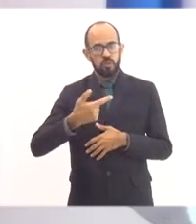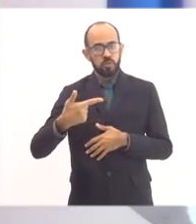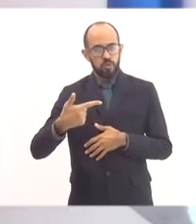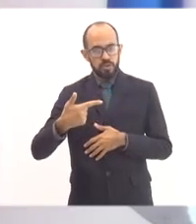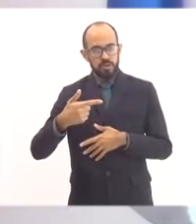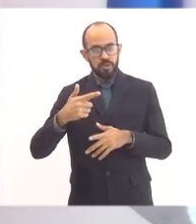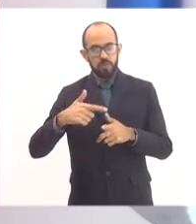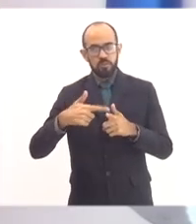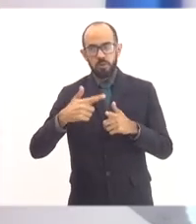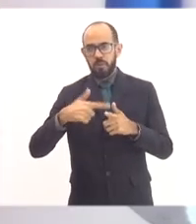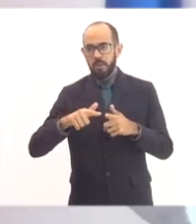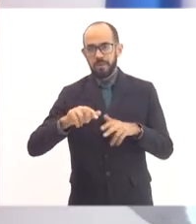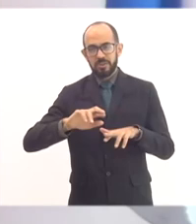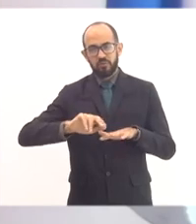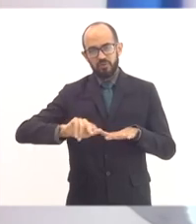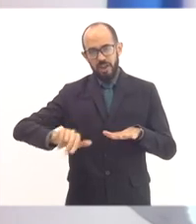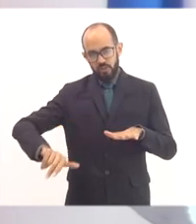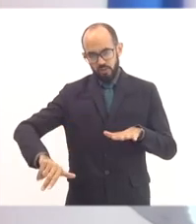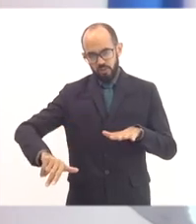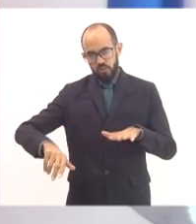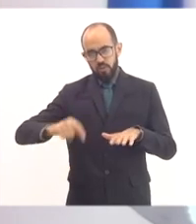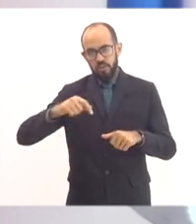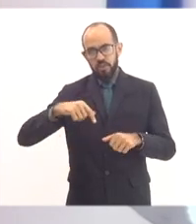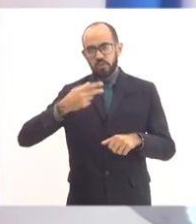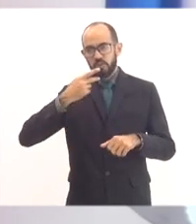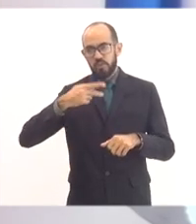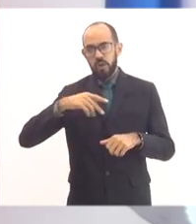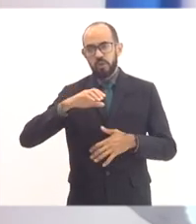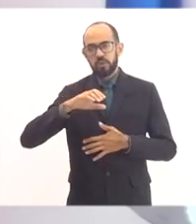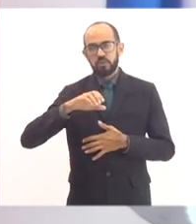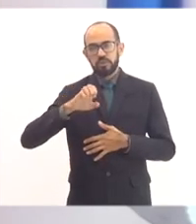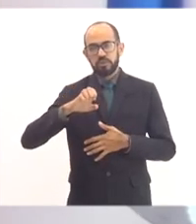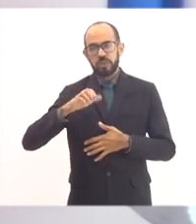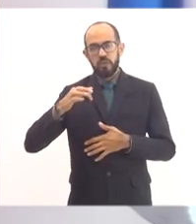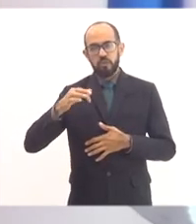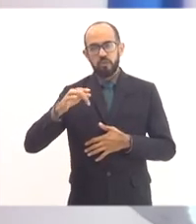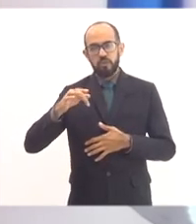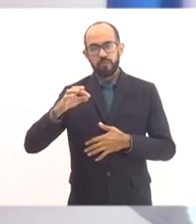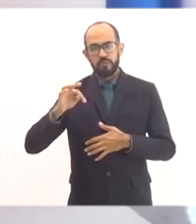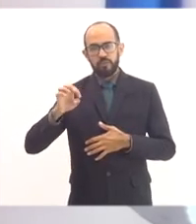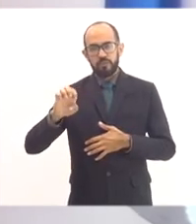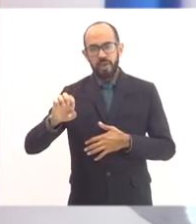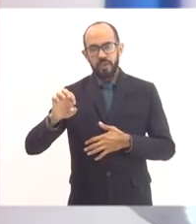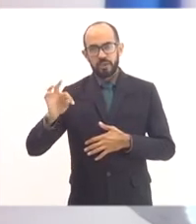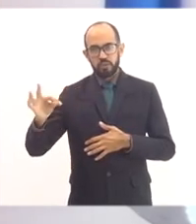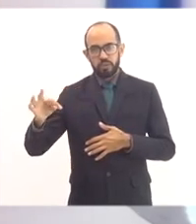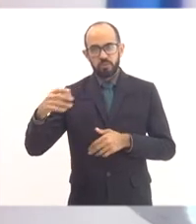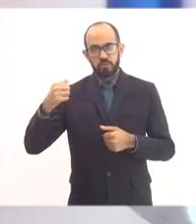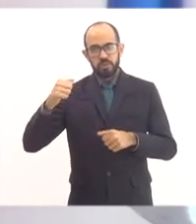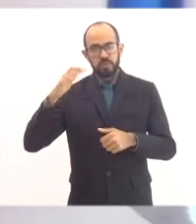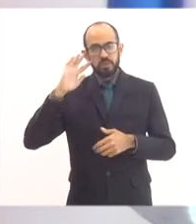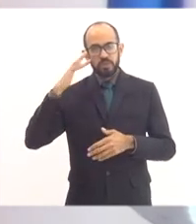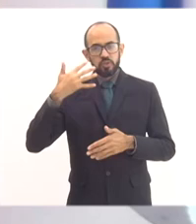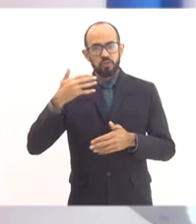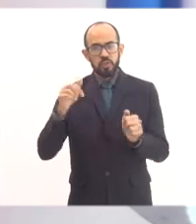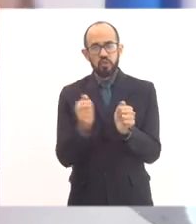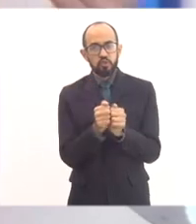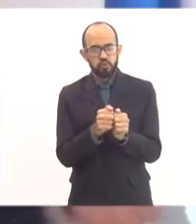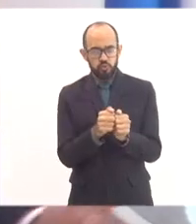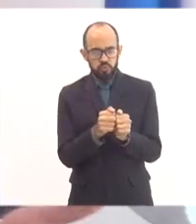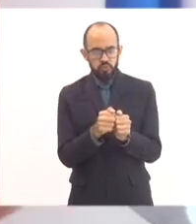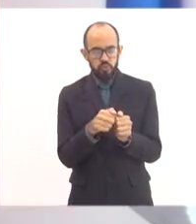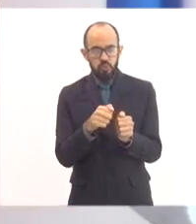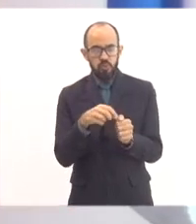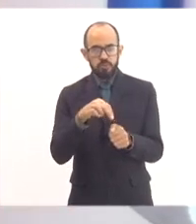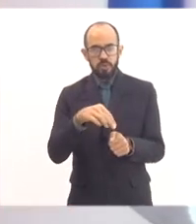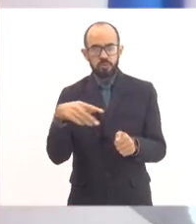muita... Por exemplo, a gente falou aqui da FUNCEFET. Precisa resolver junto com o Ministério Público. Para resolver as 28 vagas, não precisa